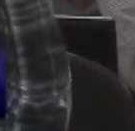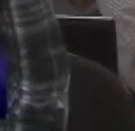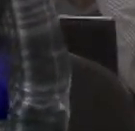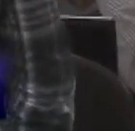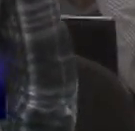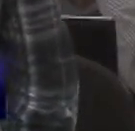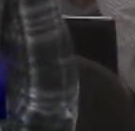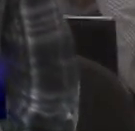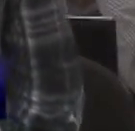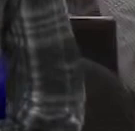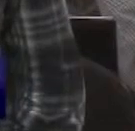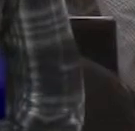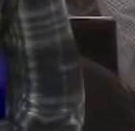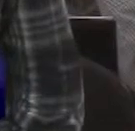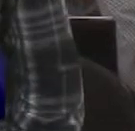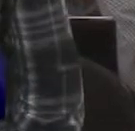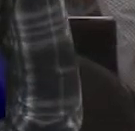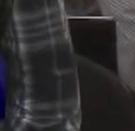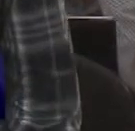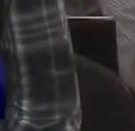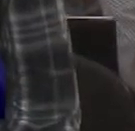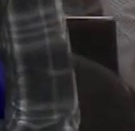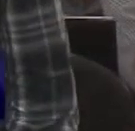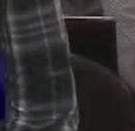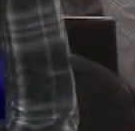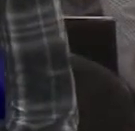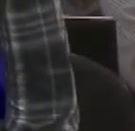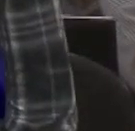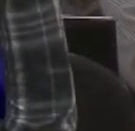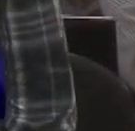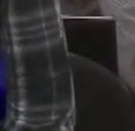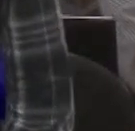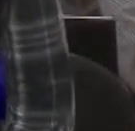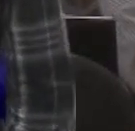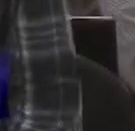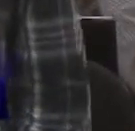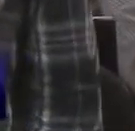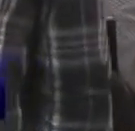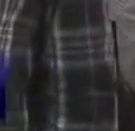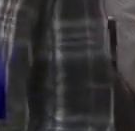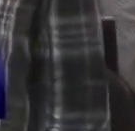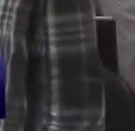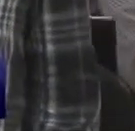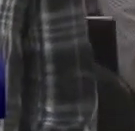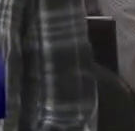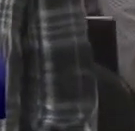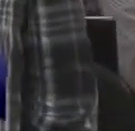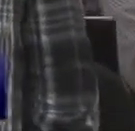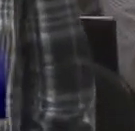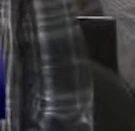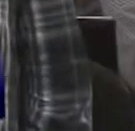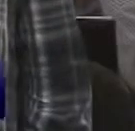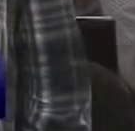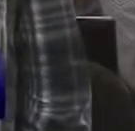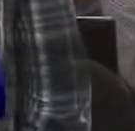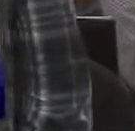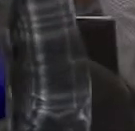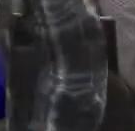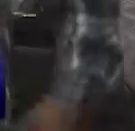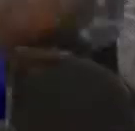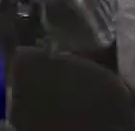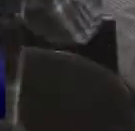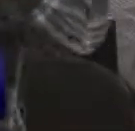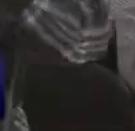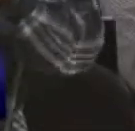para fazer escolinha, não é qualquer um que já tem. Mas precisava levar para a periferia. Eu digo não é qualquer um porque a pessoa não